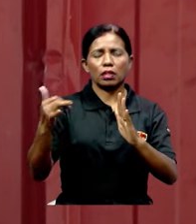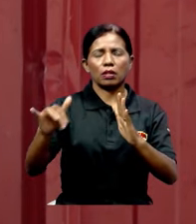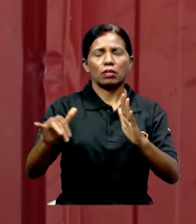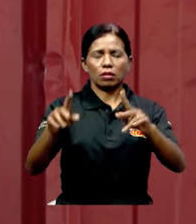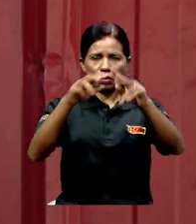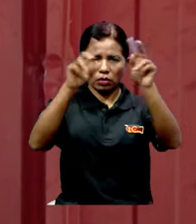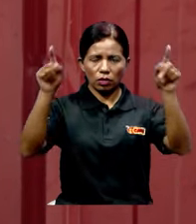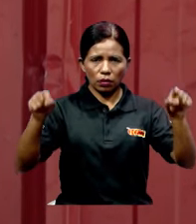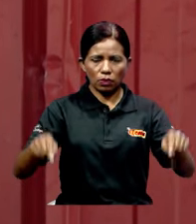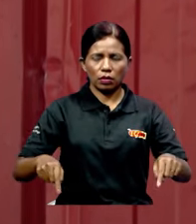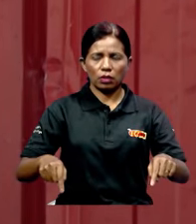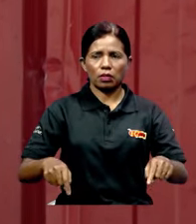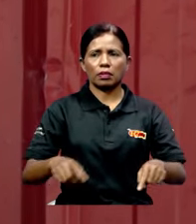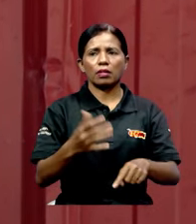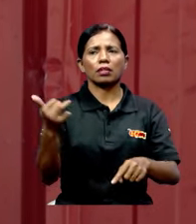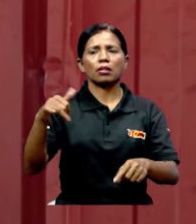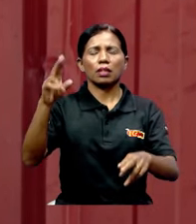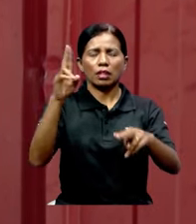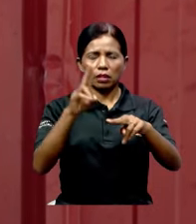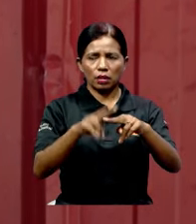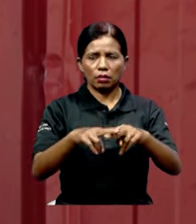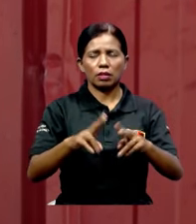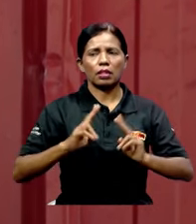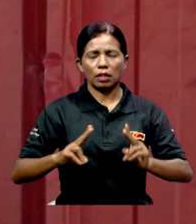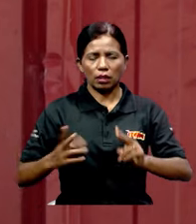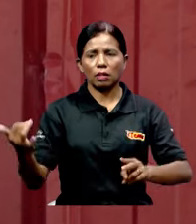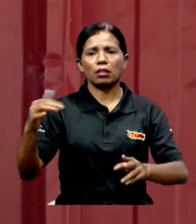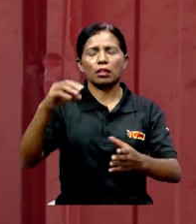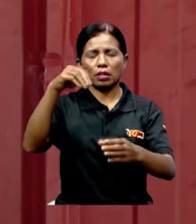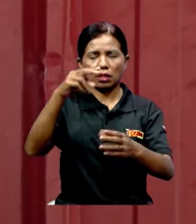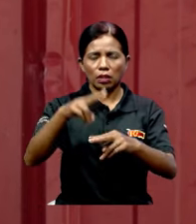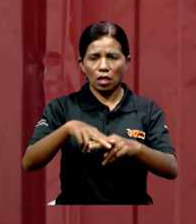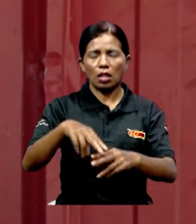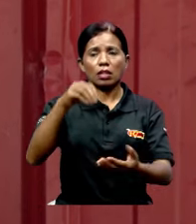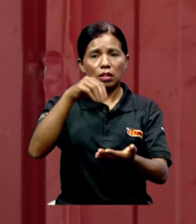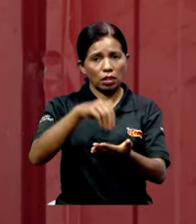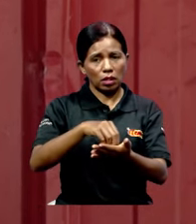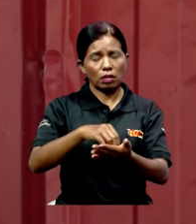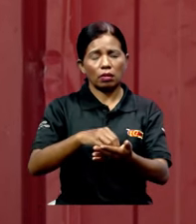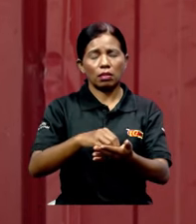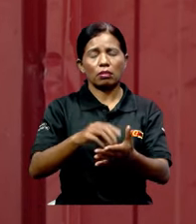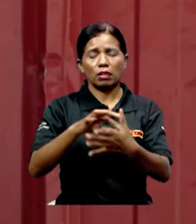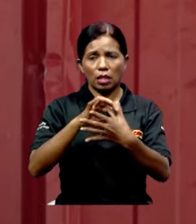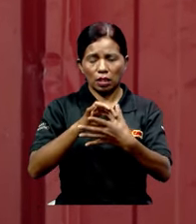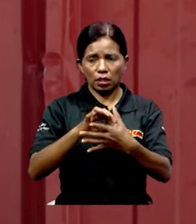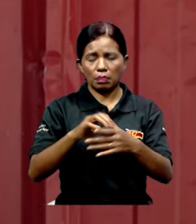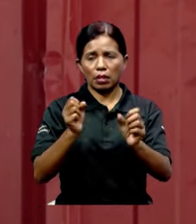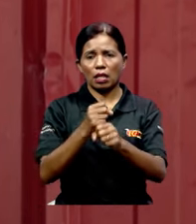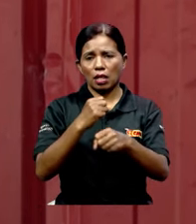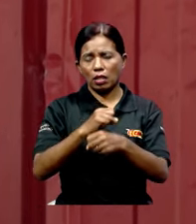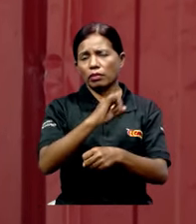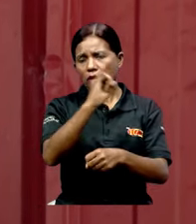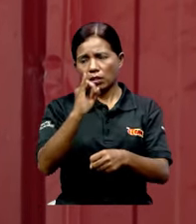hahu hosi sirania gudang nebe serarai ba, jilera nebe me serarai ba, idane persiza halo a inspeksaun. Imos ba